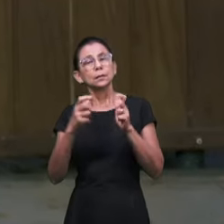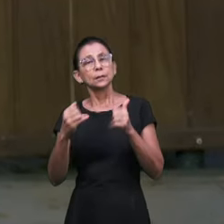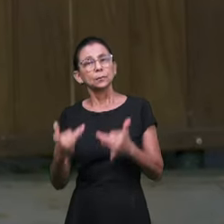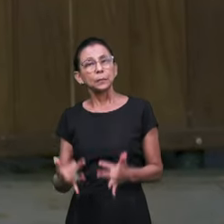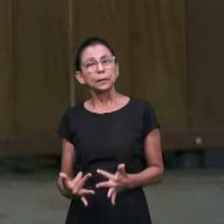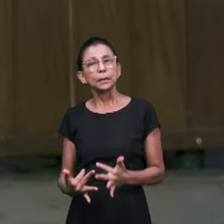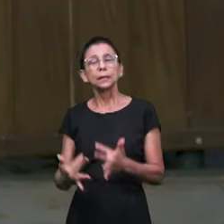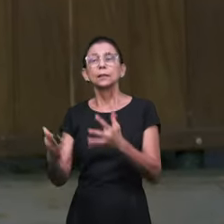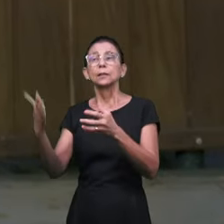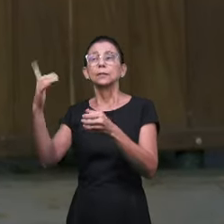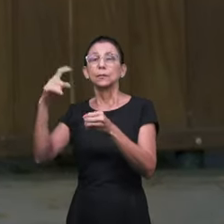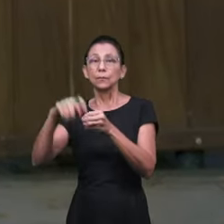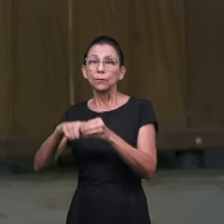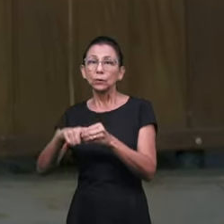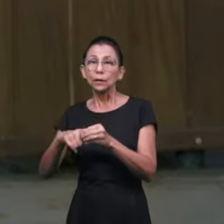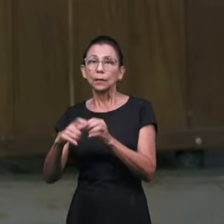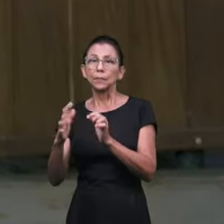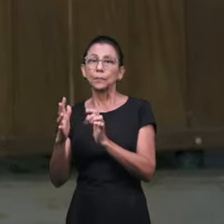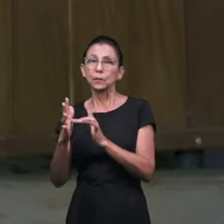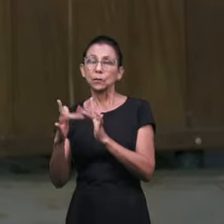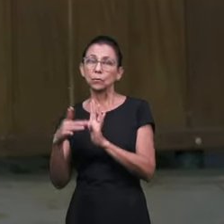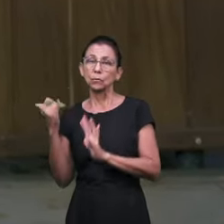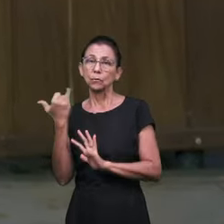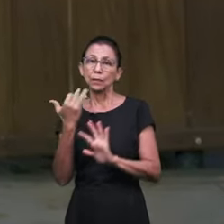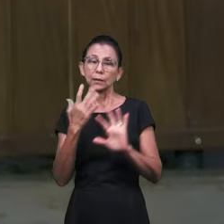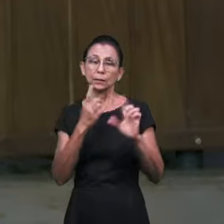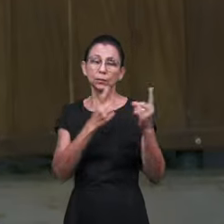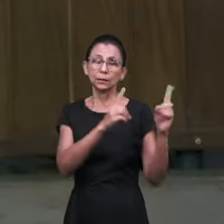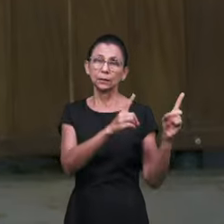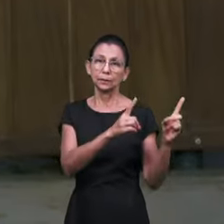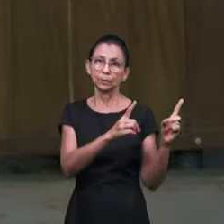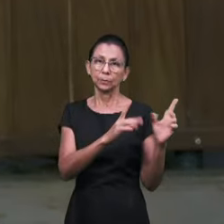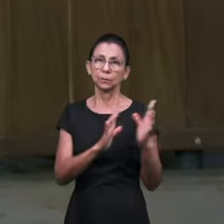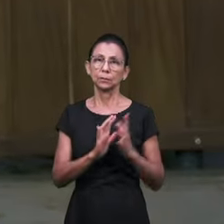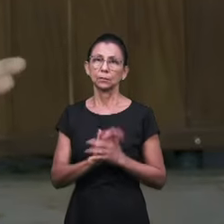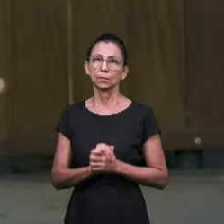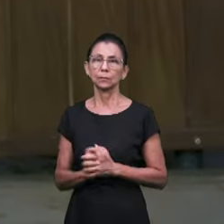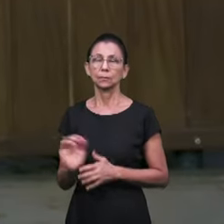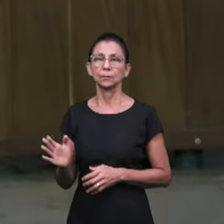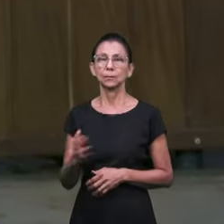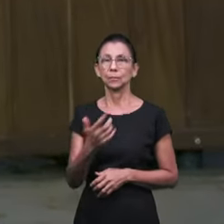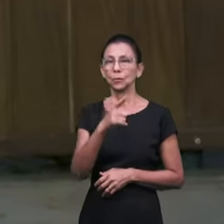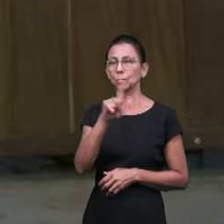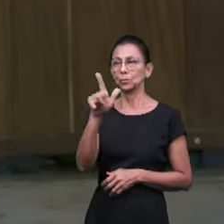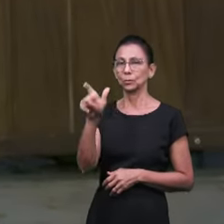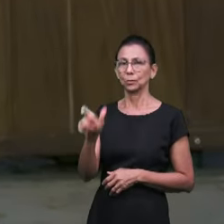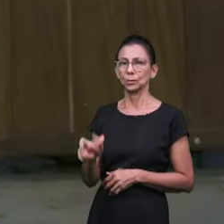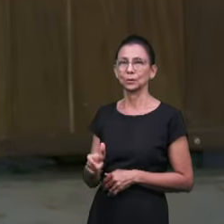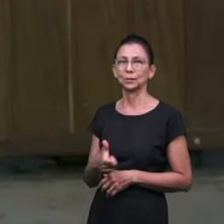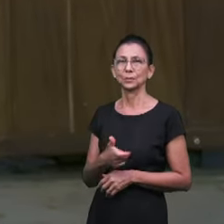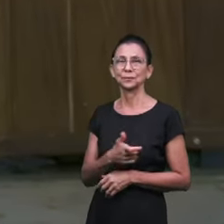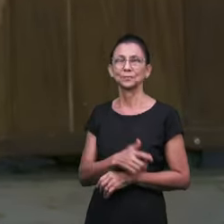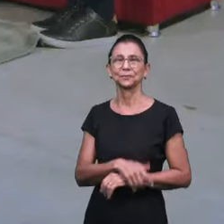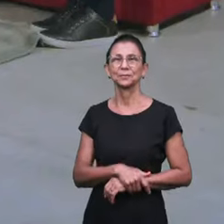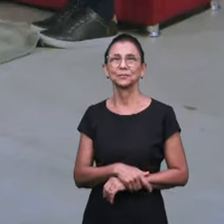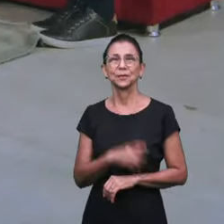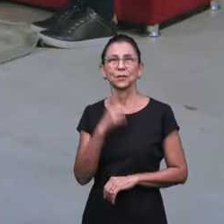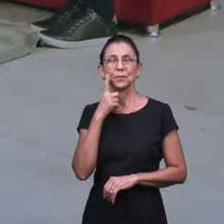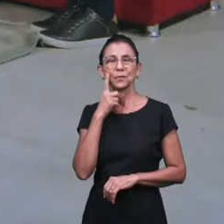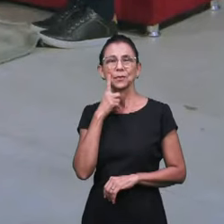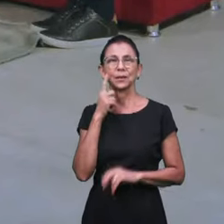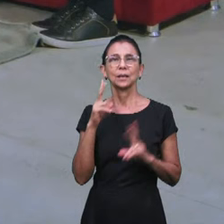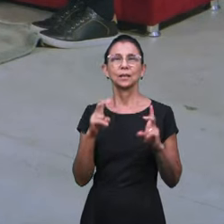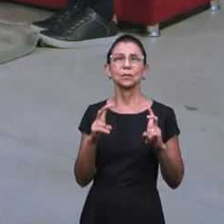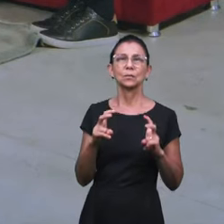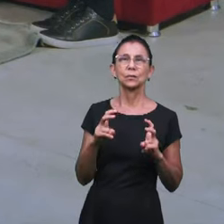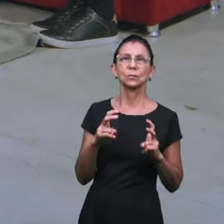falando com os discípulos. Mas eu não quero entrar aqui nos detalhes, porque eu quero ouvir agora os outros companheiros falando a respeito deste assunto. Há algum dos irmãos,